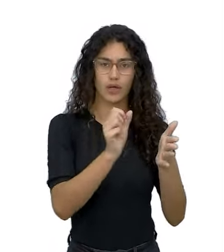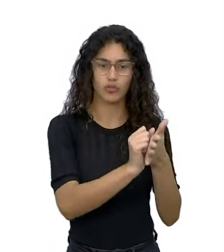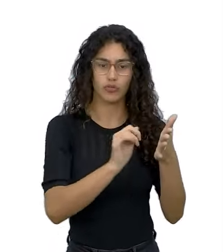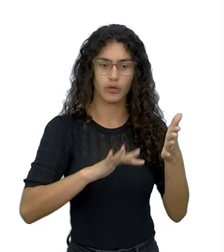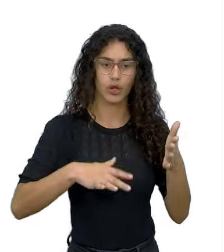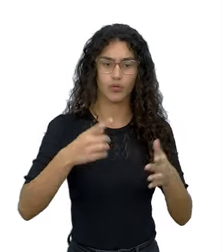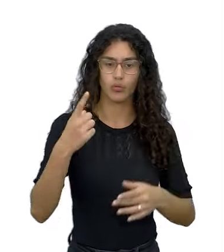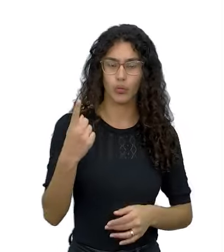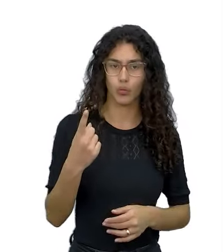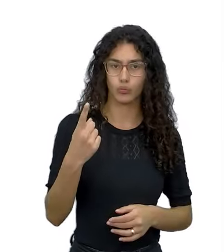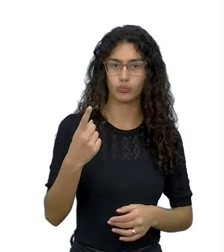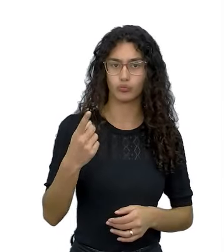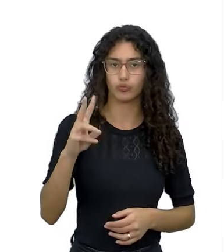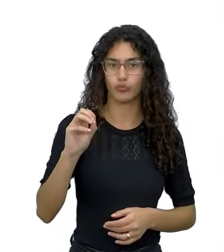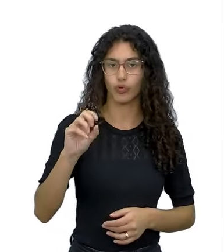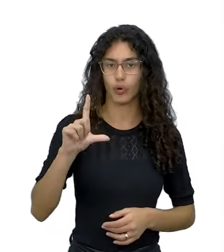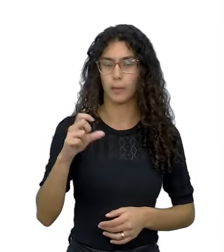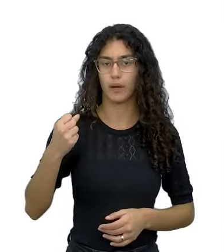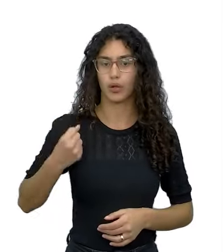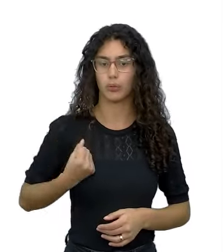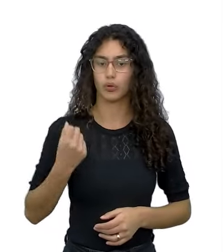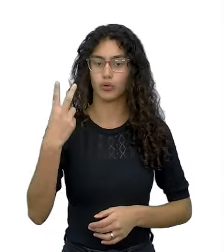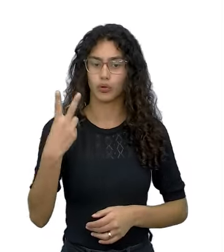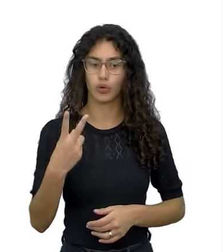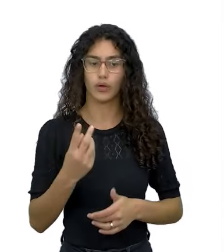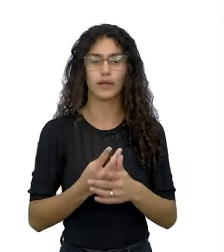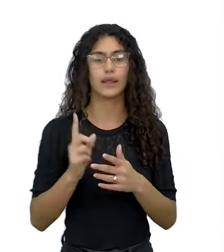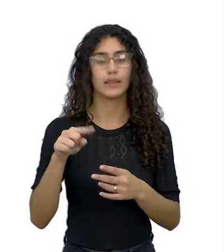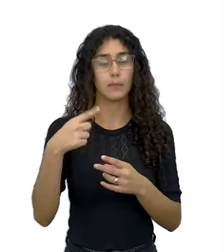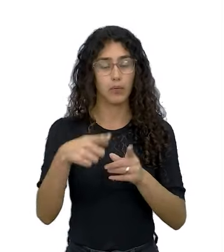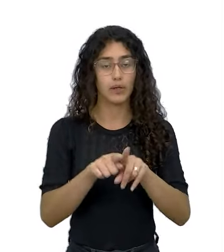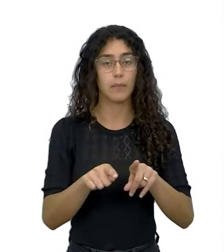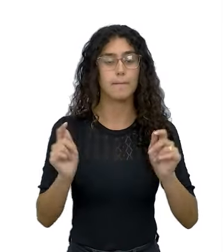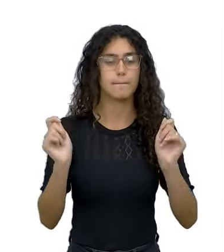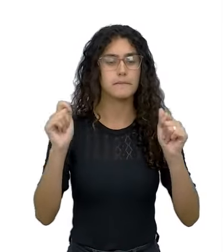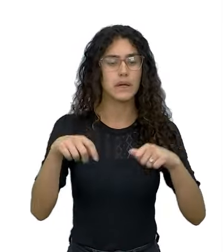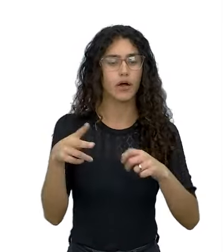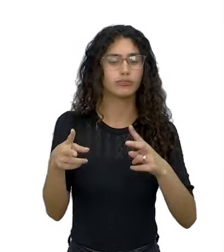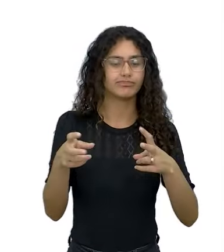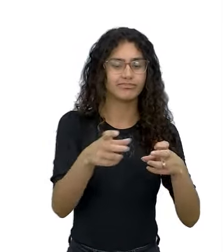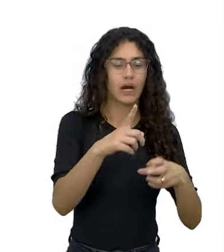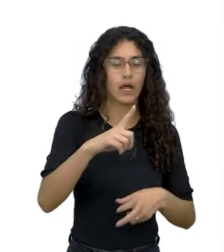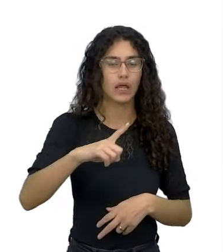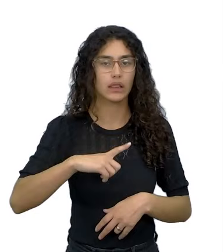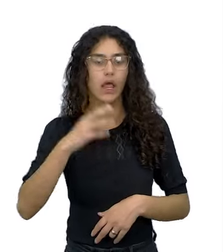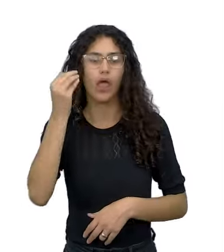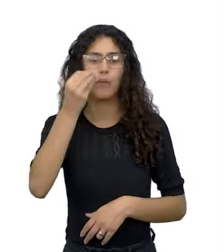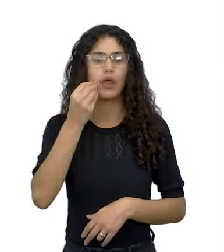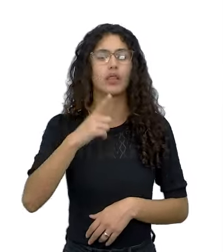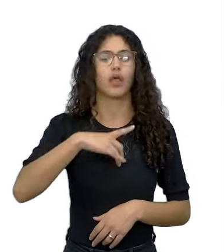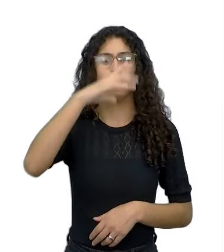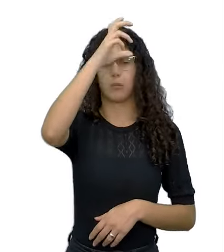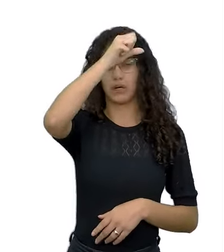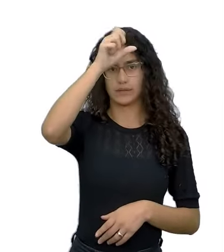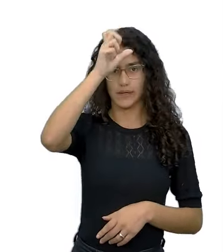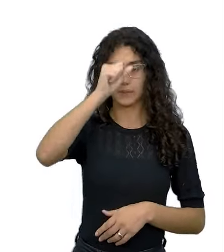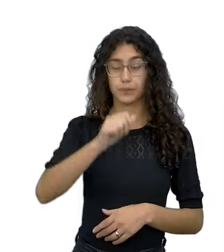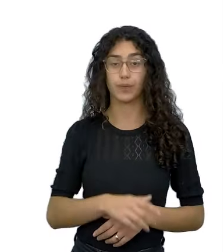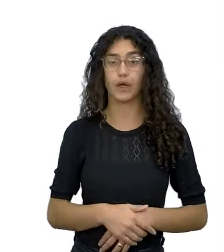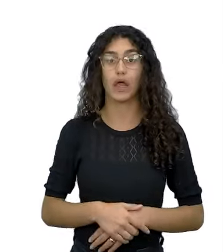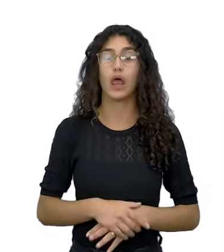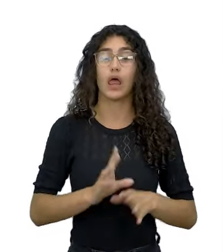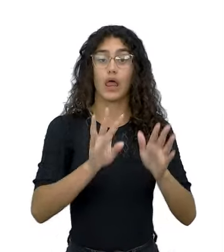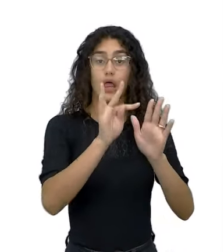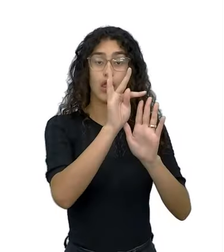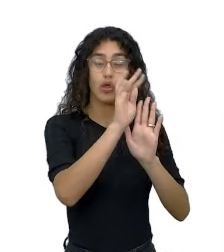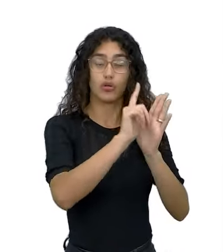1, do volume 2. E depois a gente vai analisar possibilidades de uso das experiências de aprendizagem, com base nos gêneros